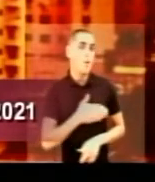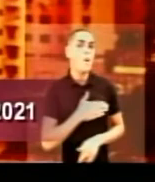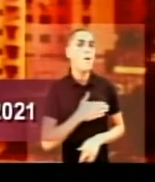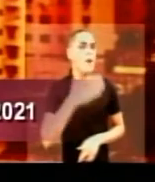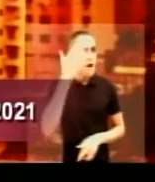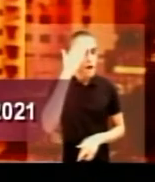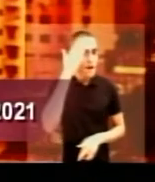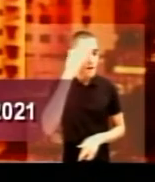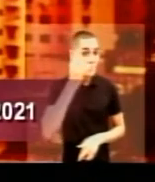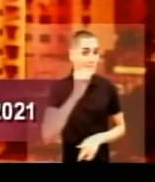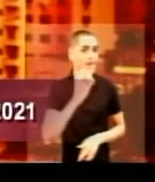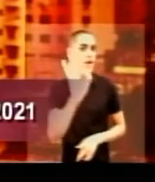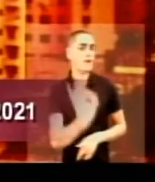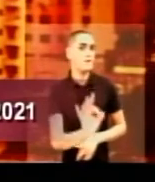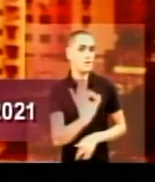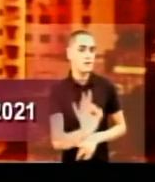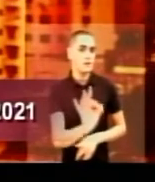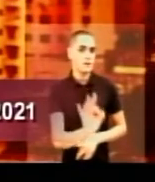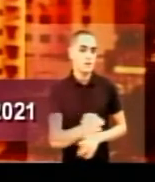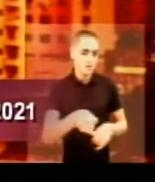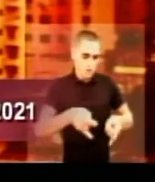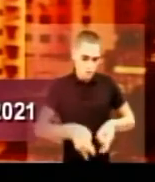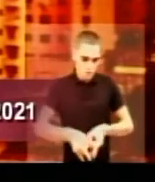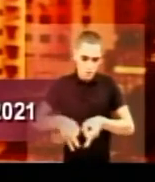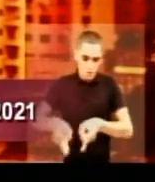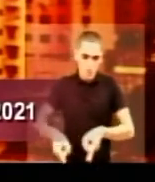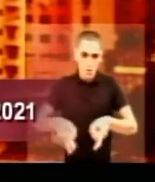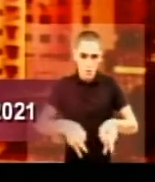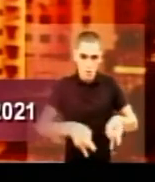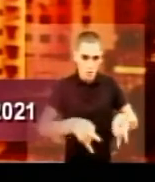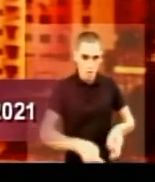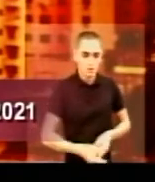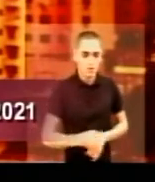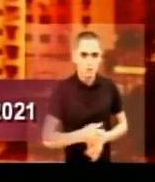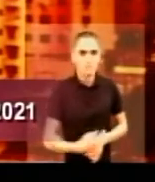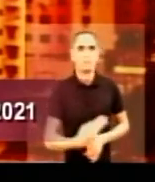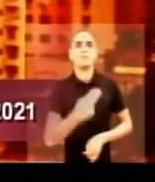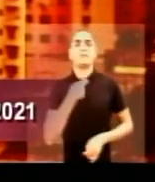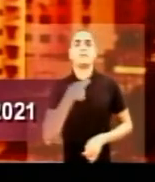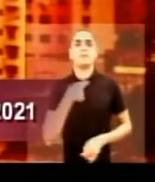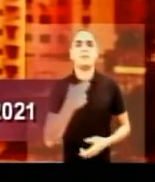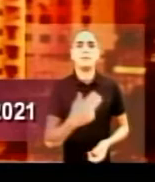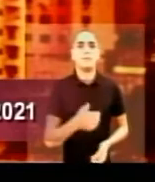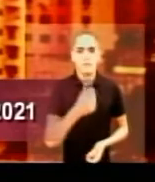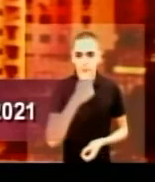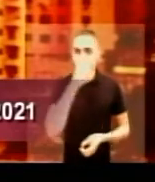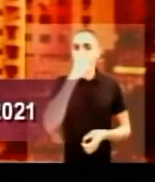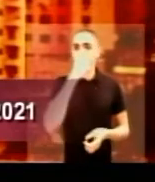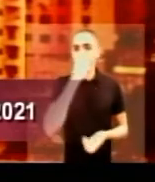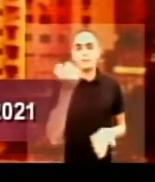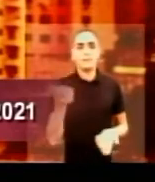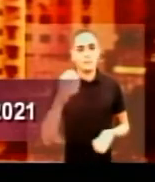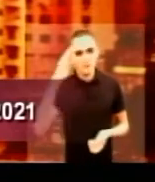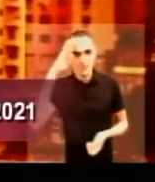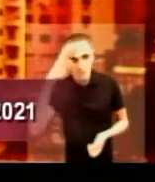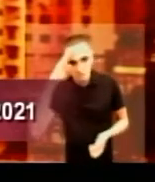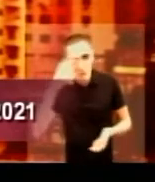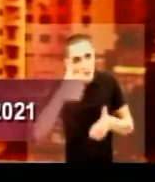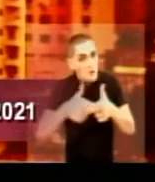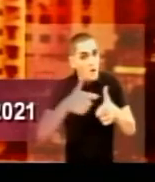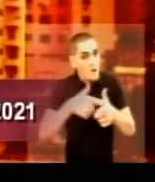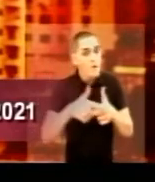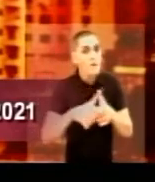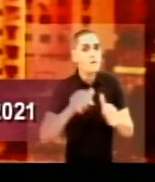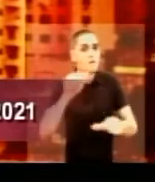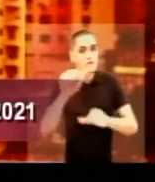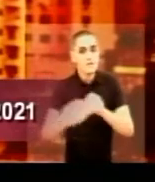se o índice de ocupação de leitos de UTI foi o principal fator que levou a DRS 15,